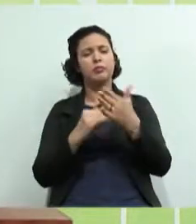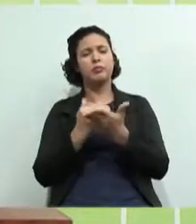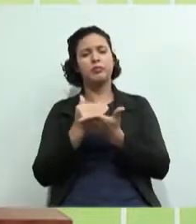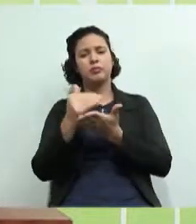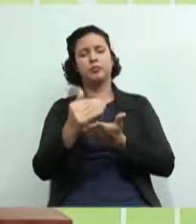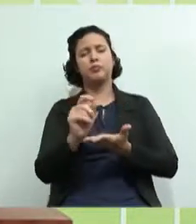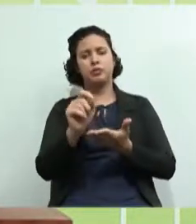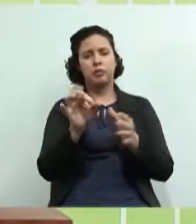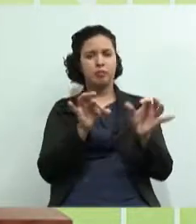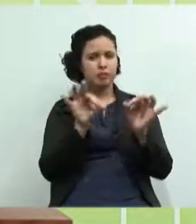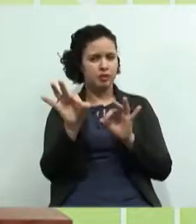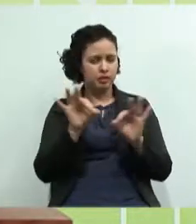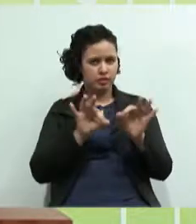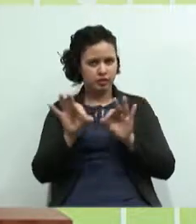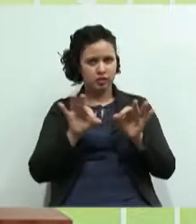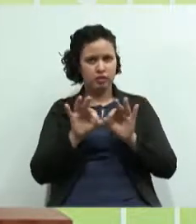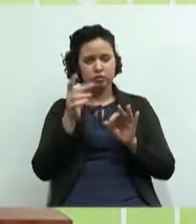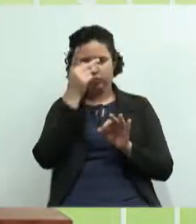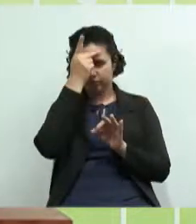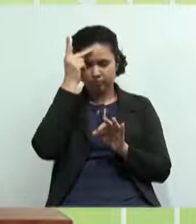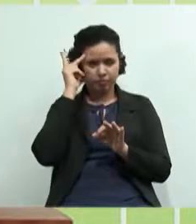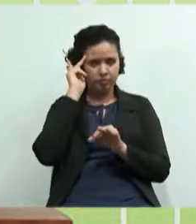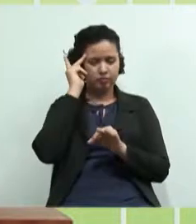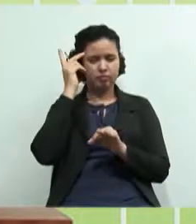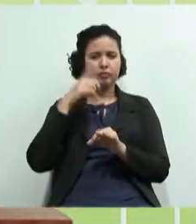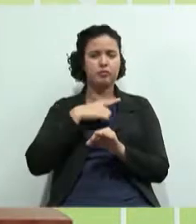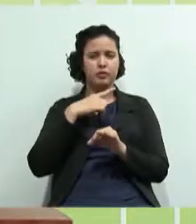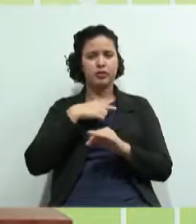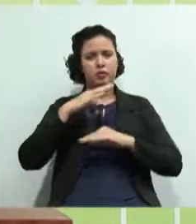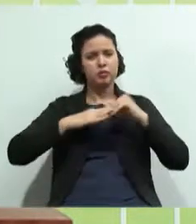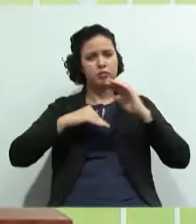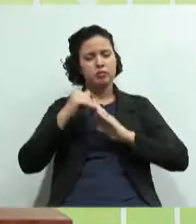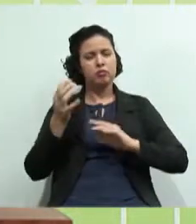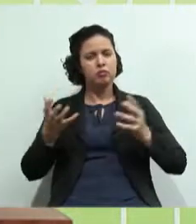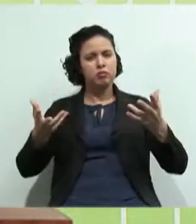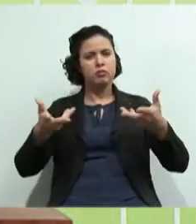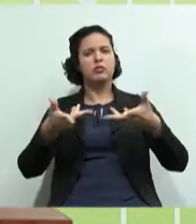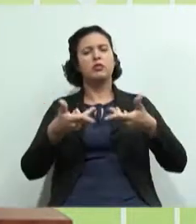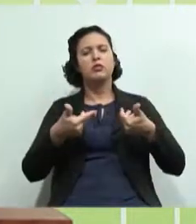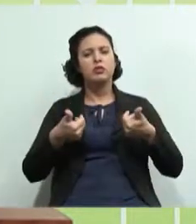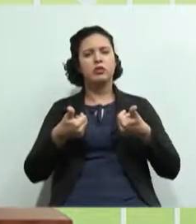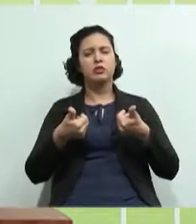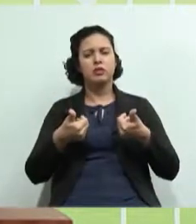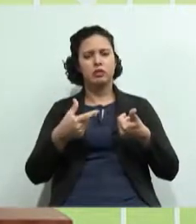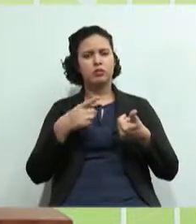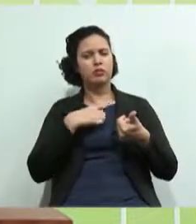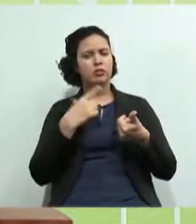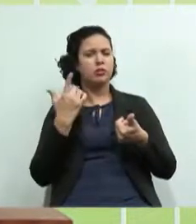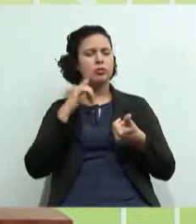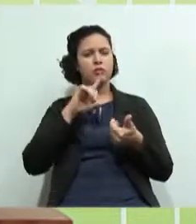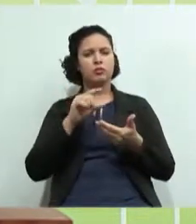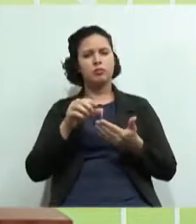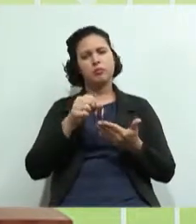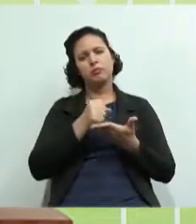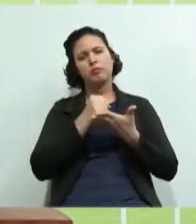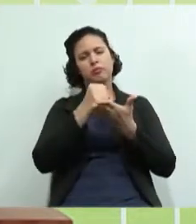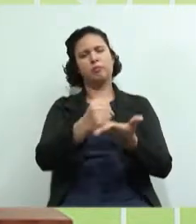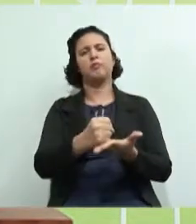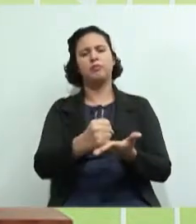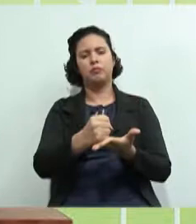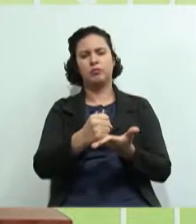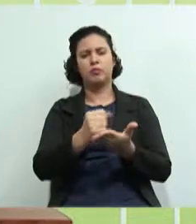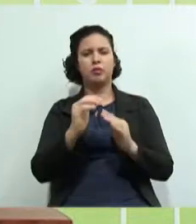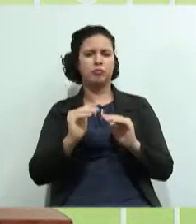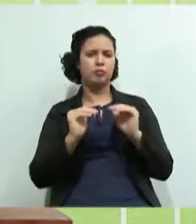ser planejadas por pessoas que tinham ali a competência, uma capacidade para poder realmente levá-las a um patamar